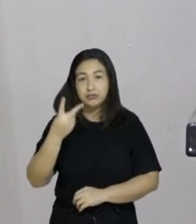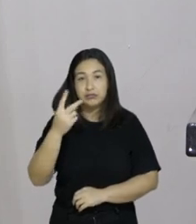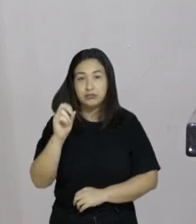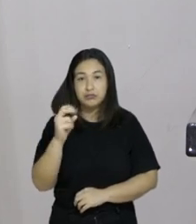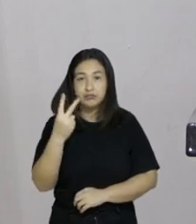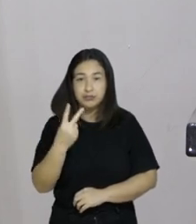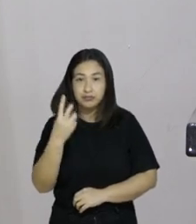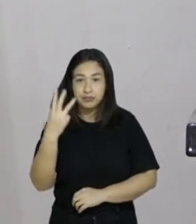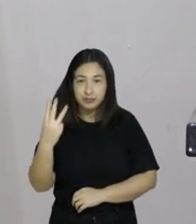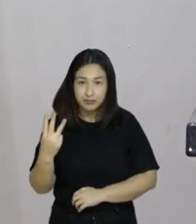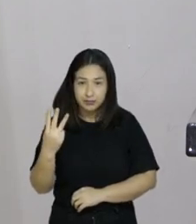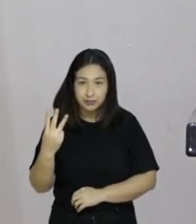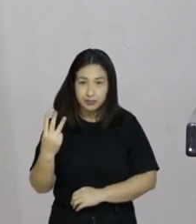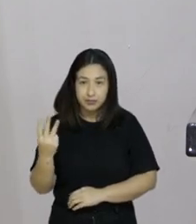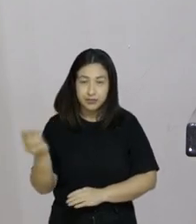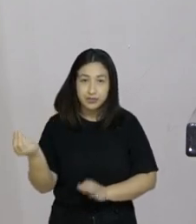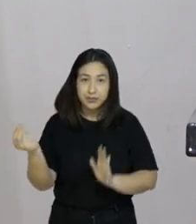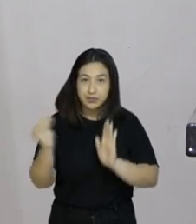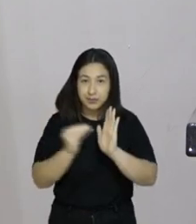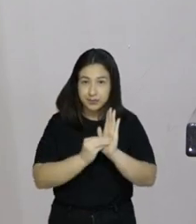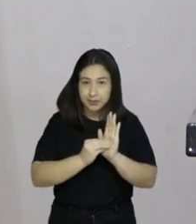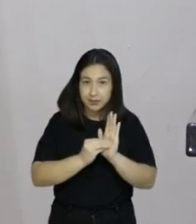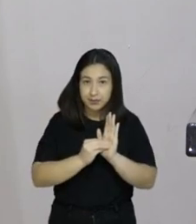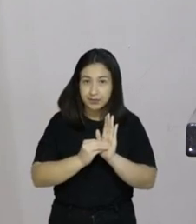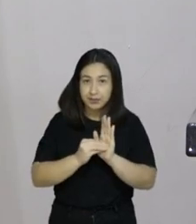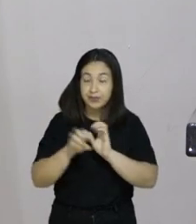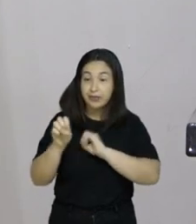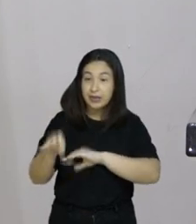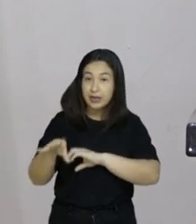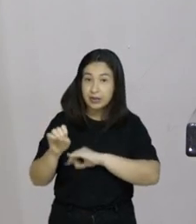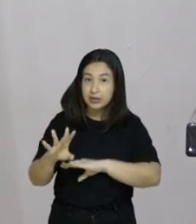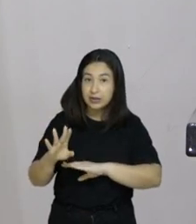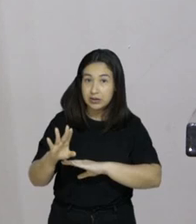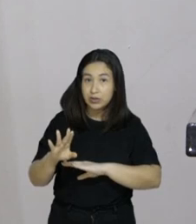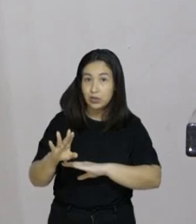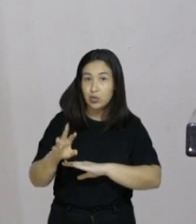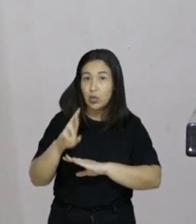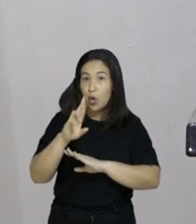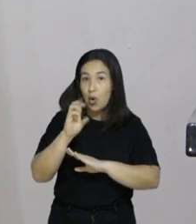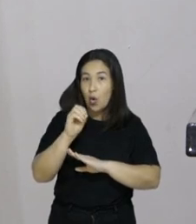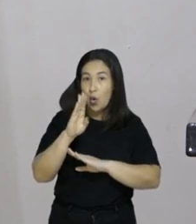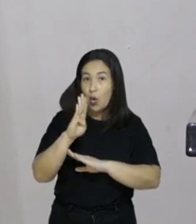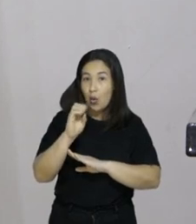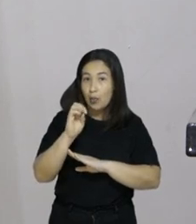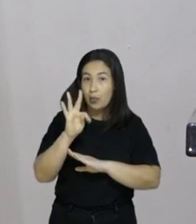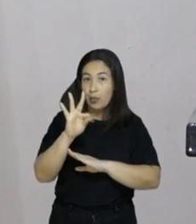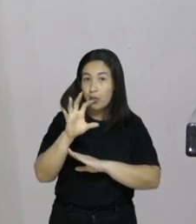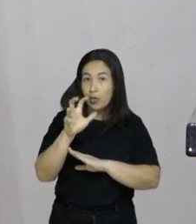358/2023, que inclui o ensino de robótica e programação